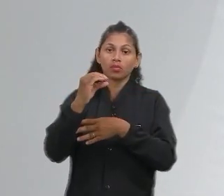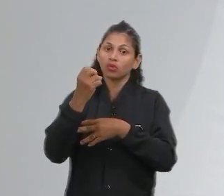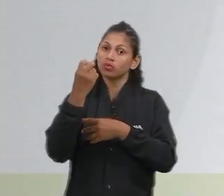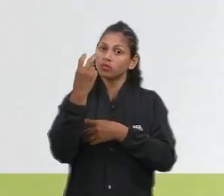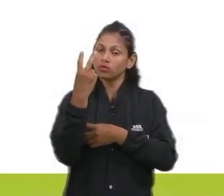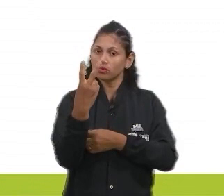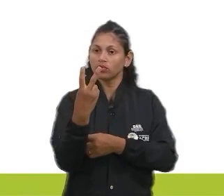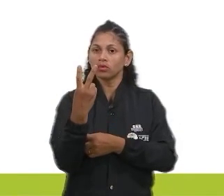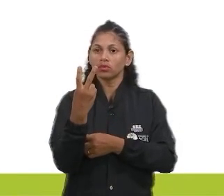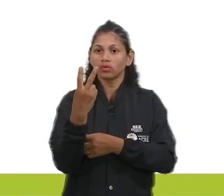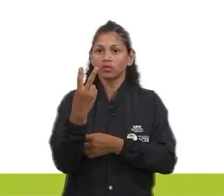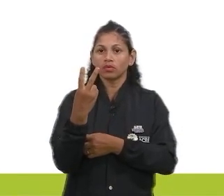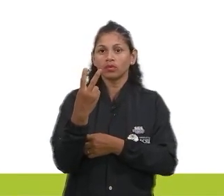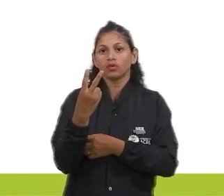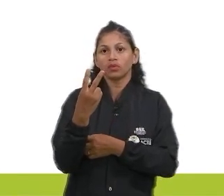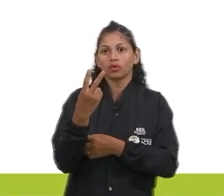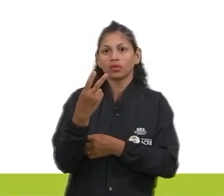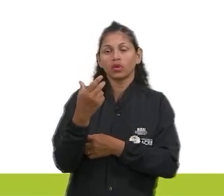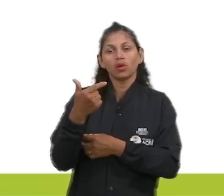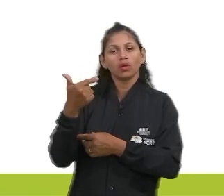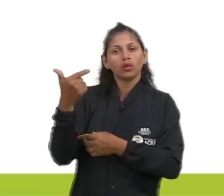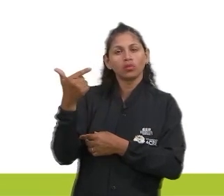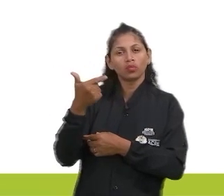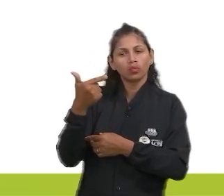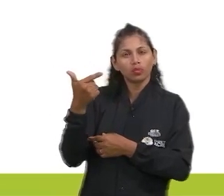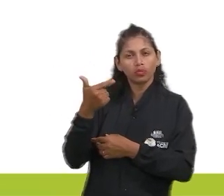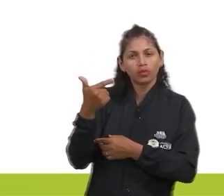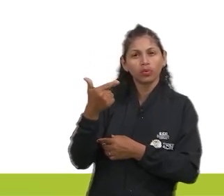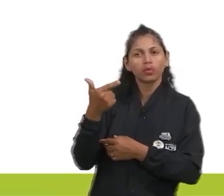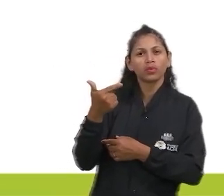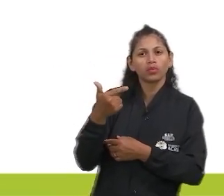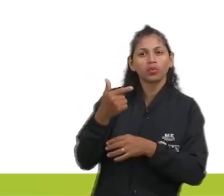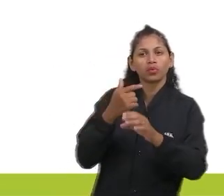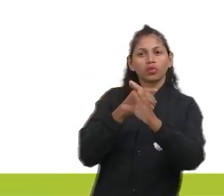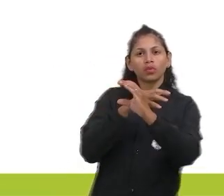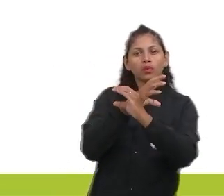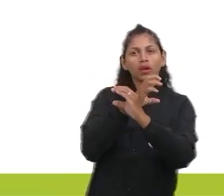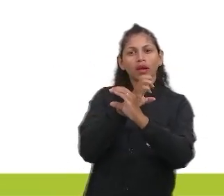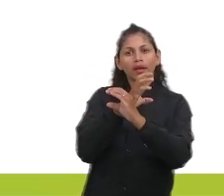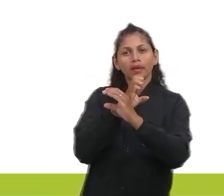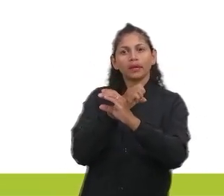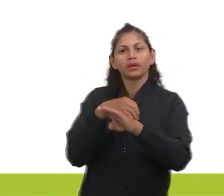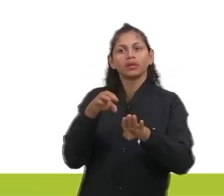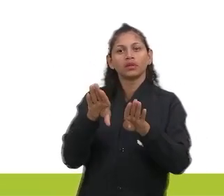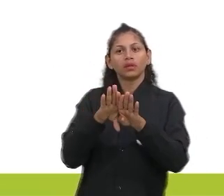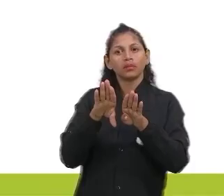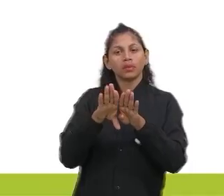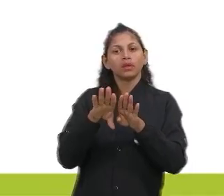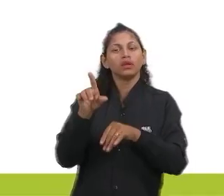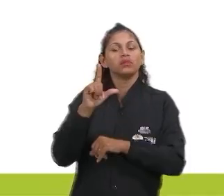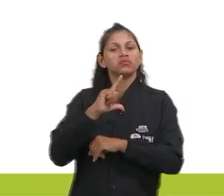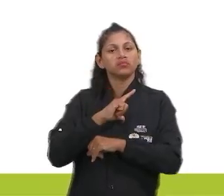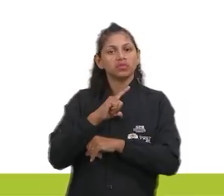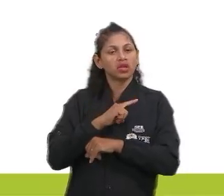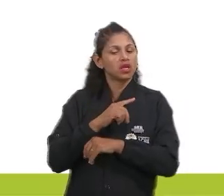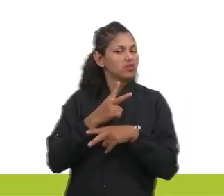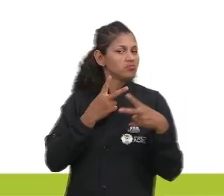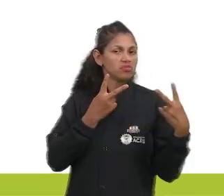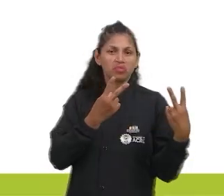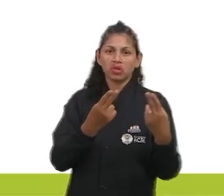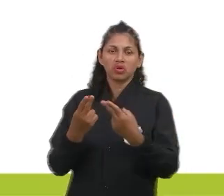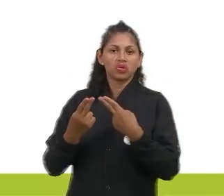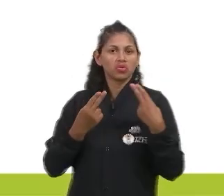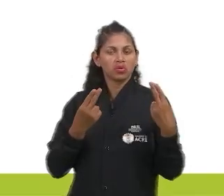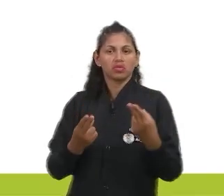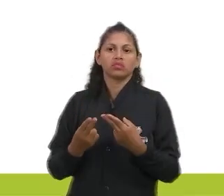Também no segundo ácido eu tenho uma ligação dupla ligado no carbono 2. Então, os tipos de ligação,